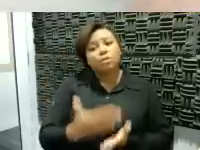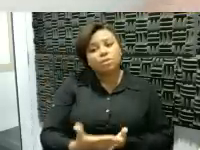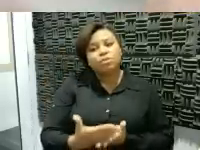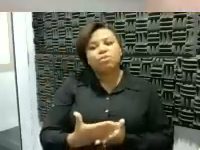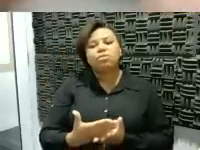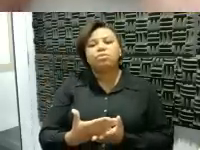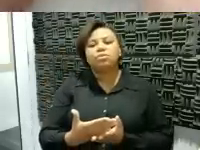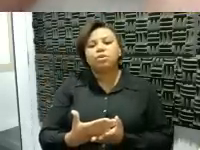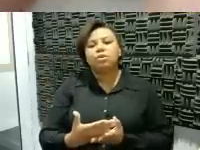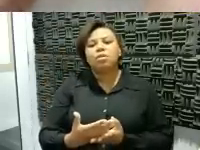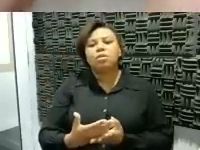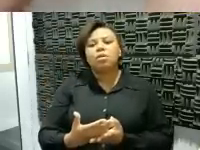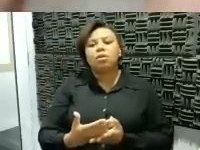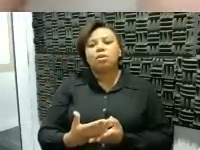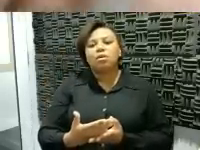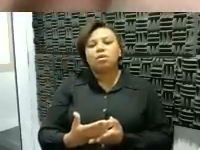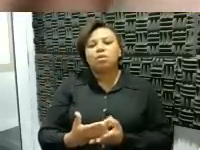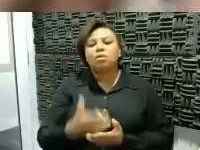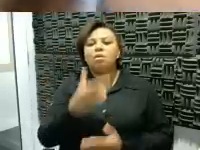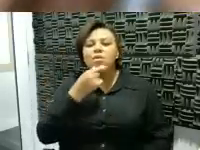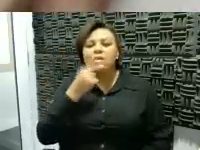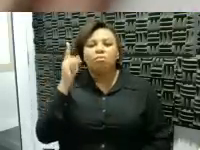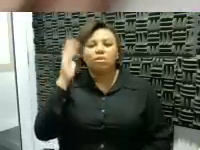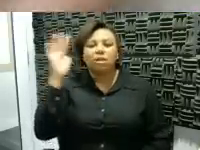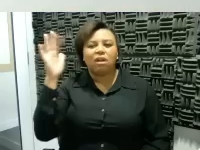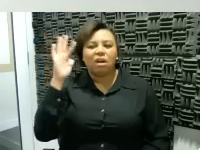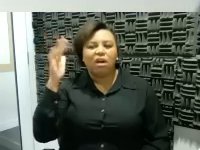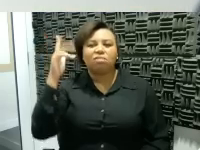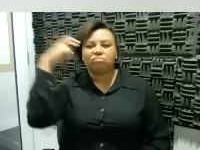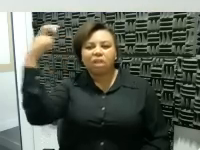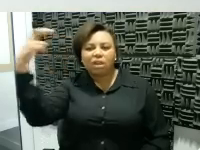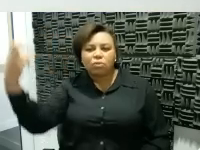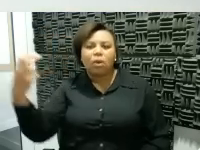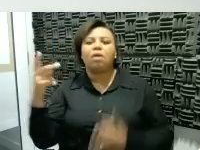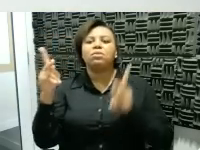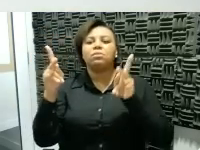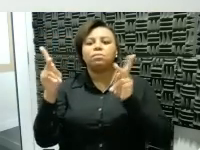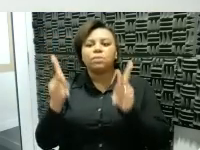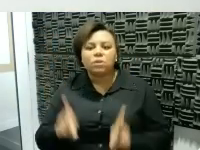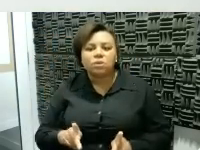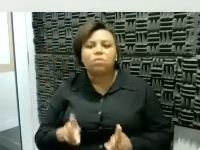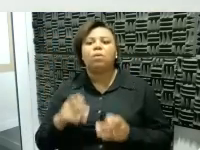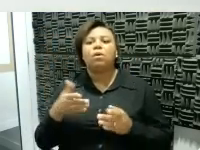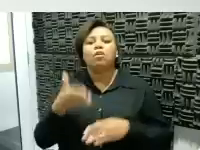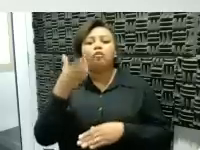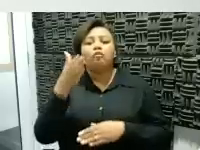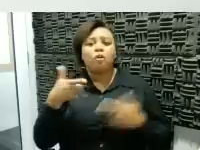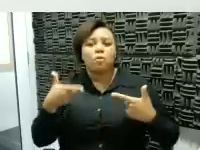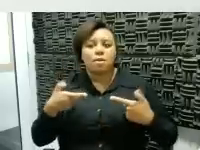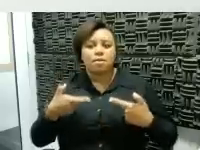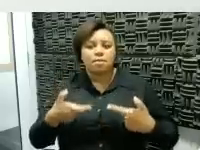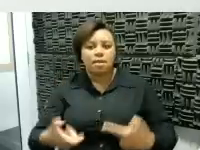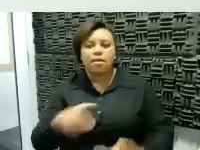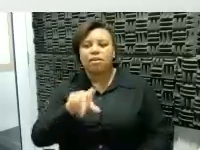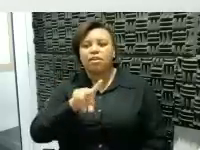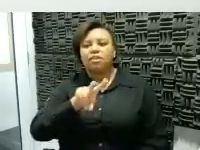os os teóricos não os intelectuais as pessoas que que que que foram pra Guerra do Vietnã né mas que enfim